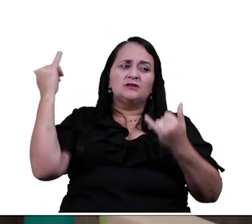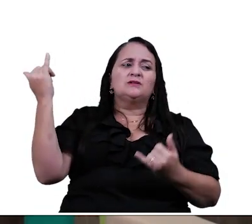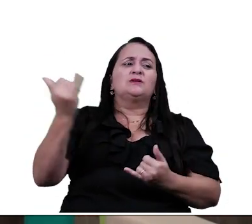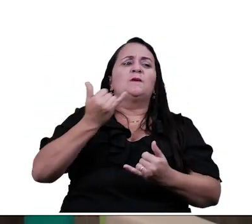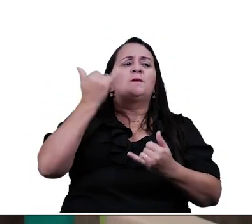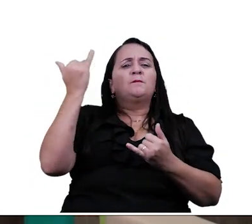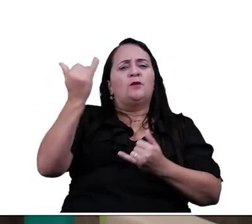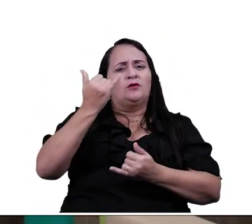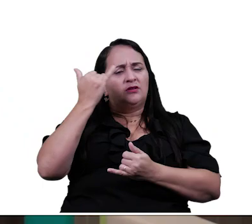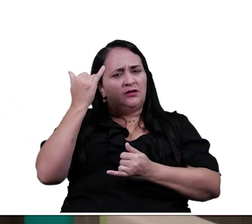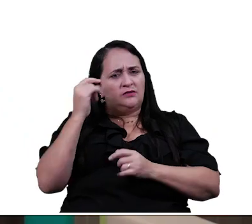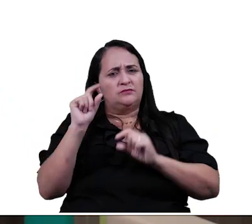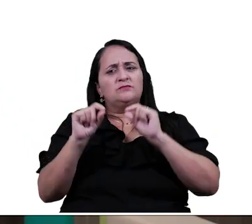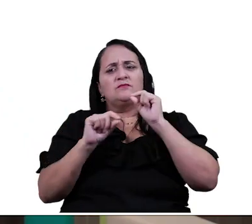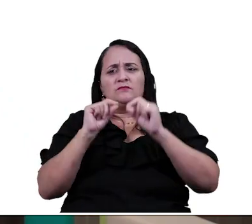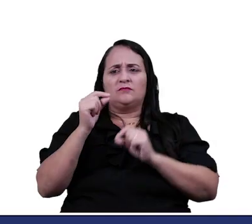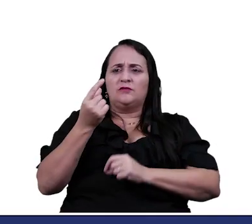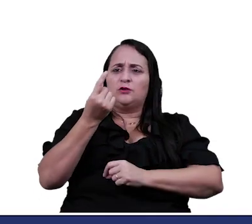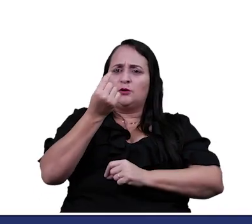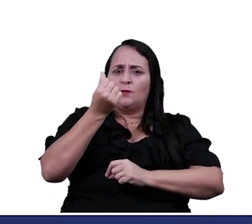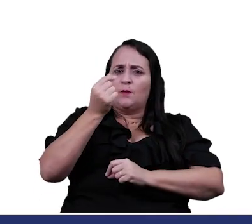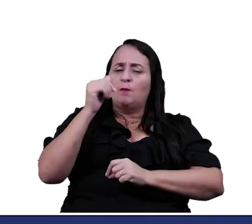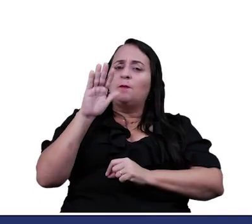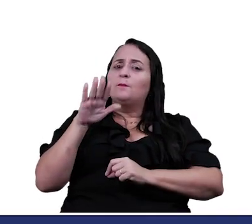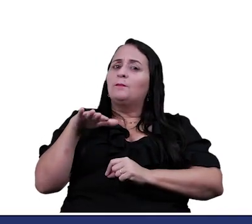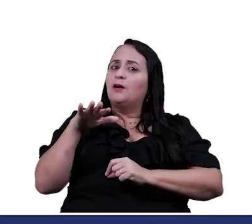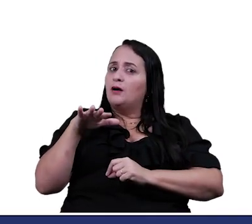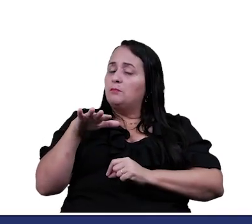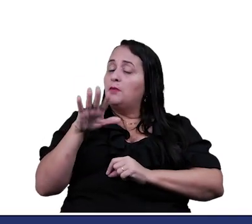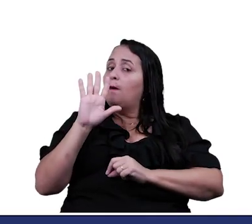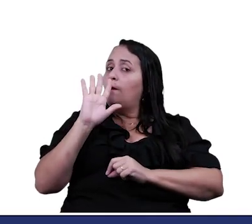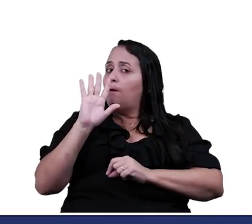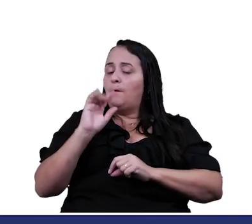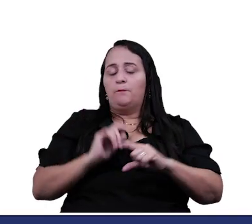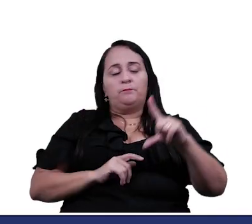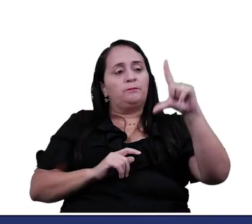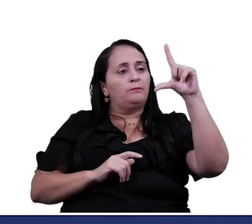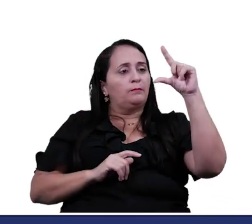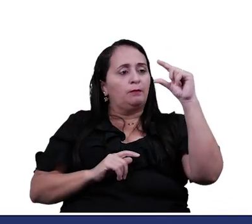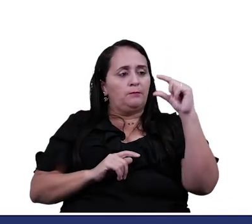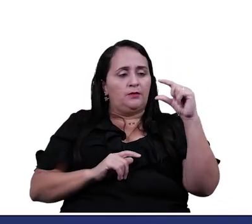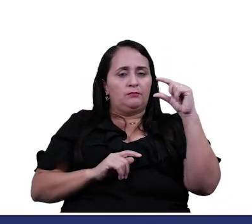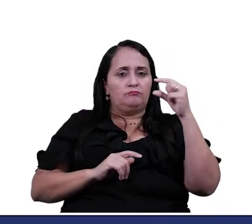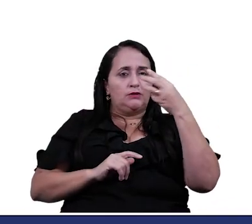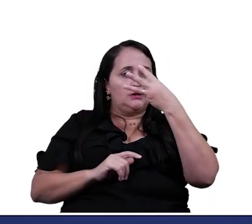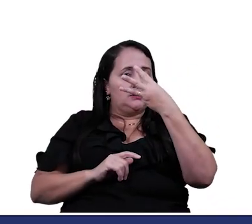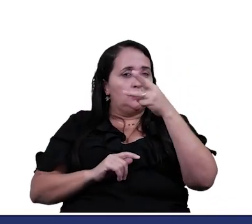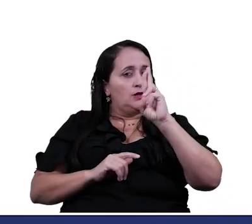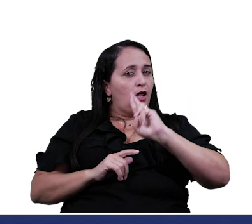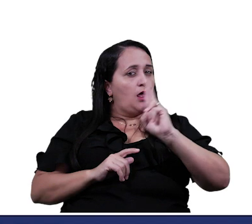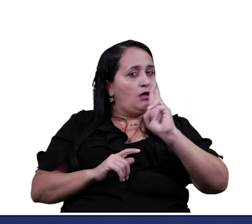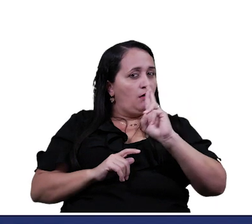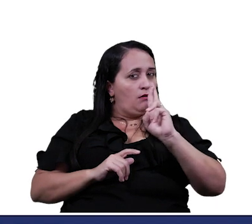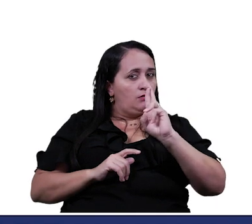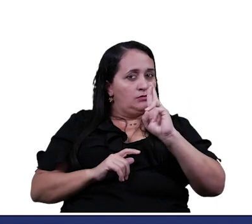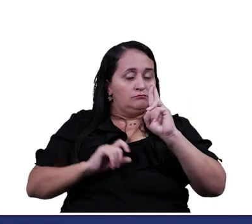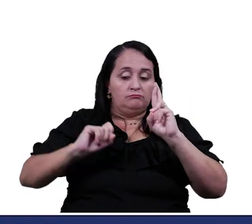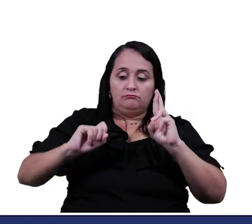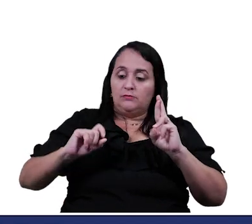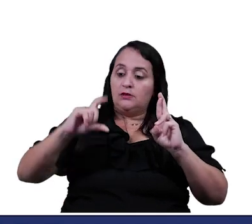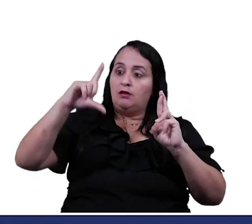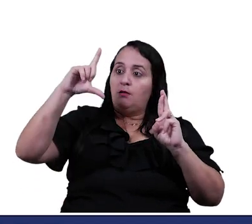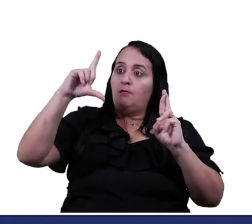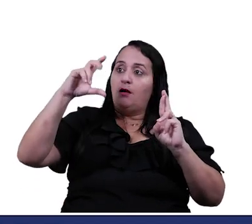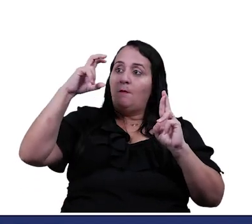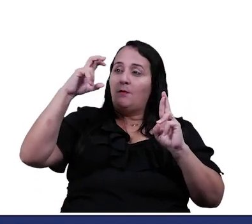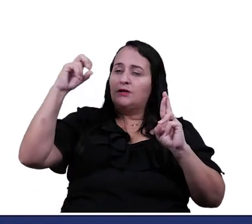é o preço. Na garrafa menor, que é de 200 ml, o preço é R$ 3,00. Na